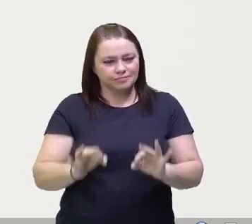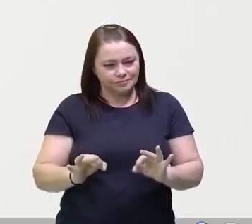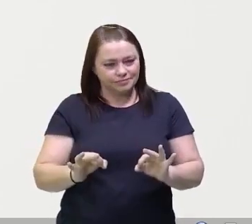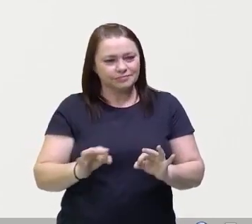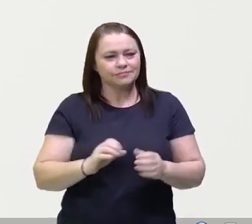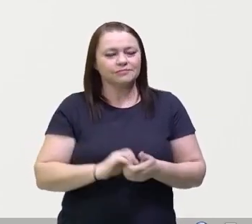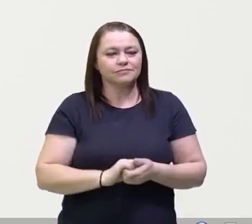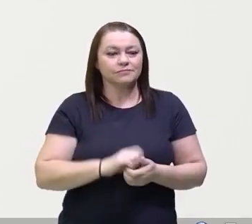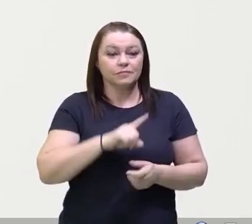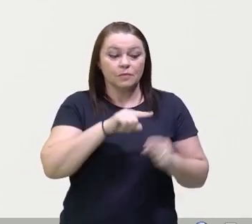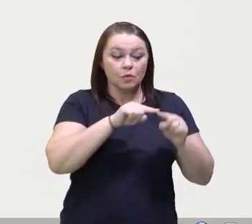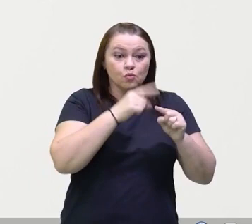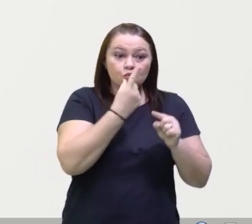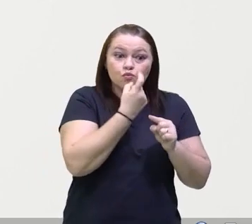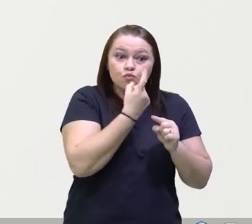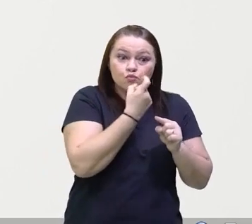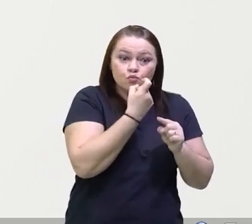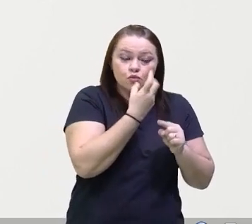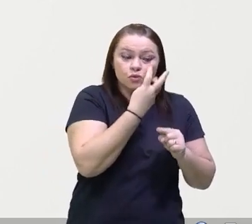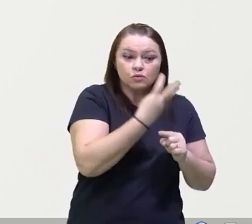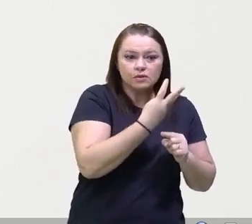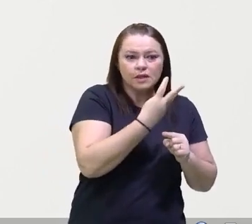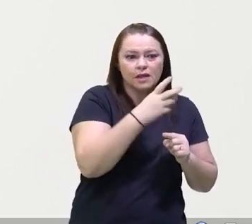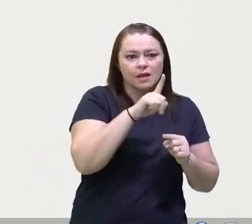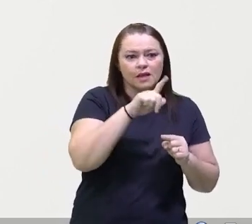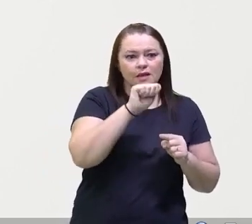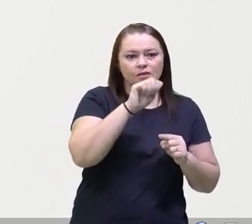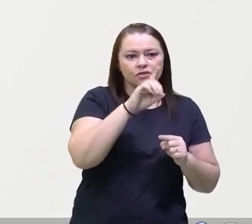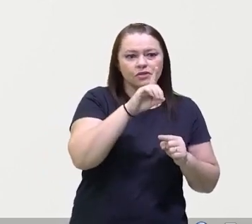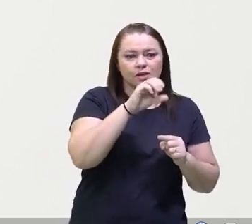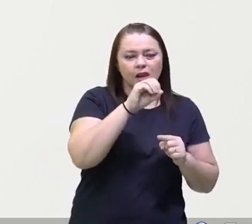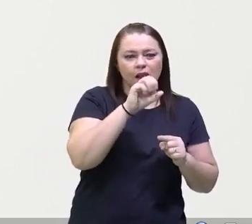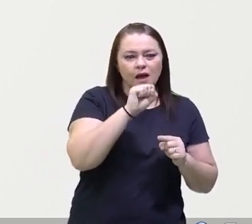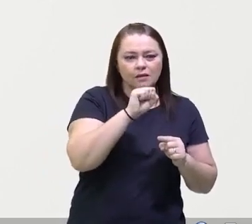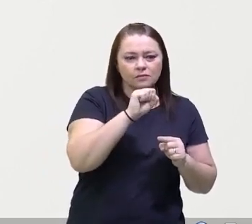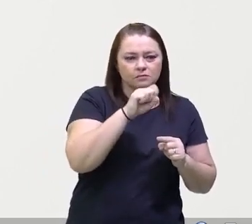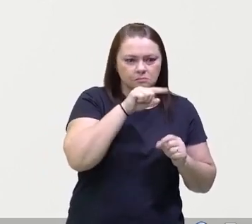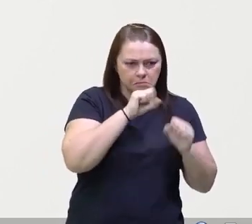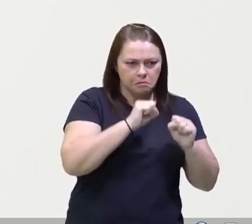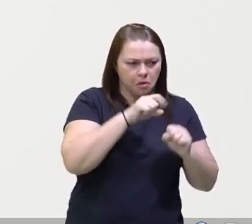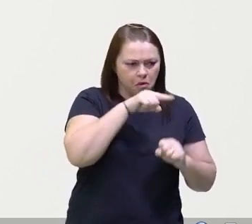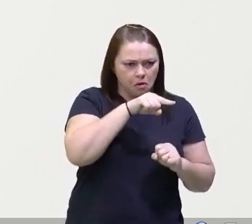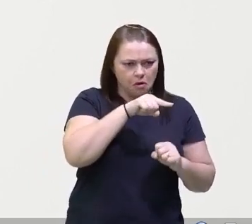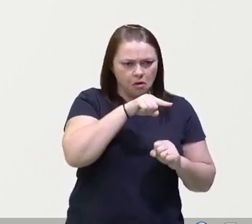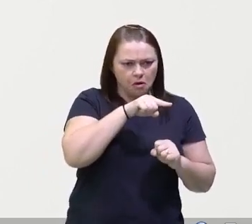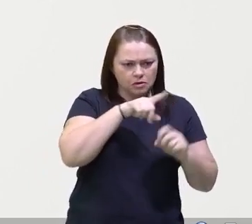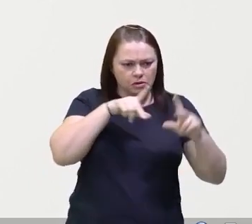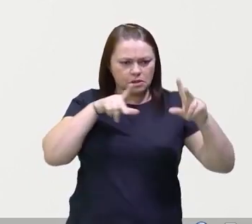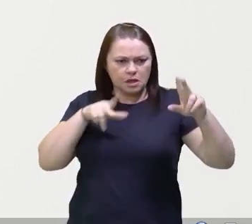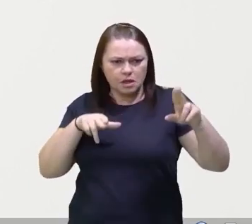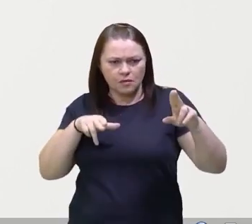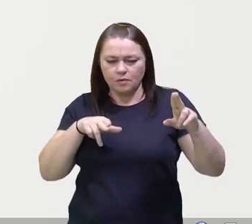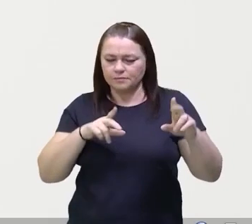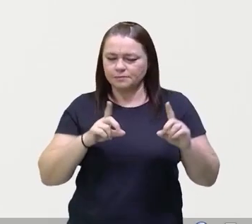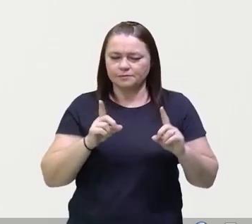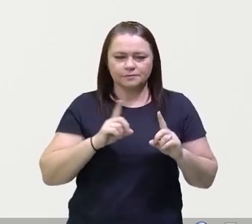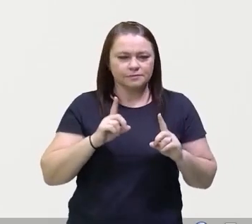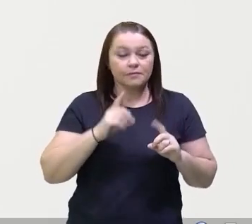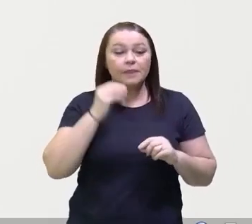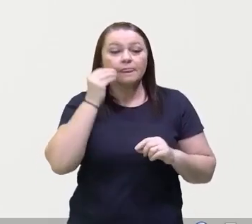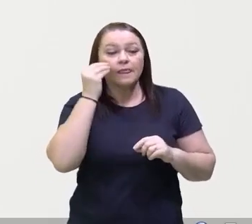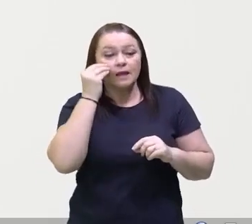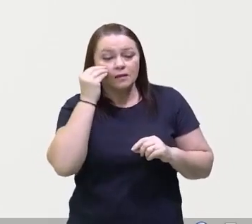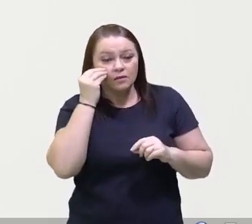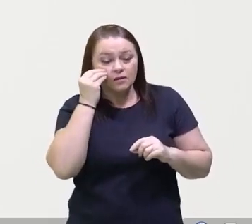Triângulo, 3 lados. Triângulo pode ser chamado de quadrilátero, professor? Não, nós vimos inclusive que eu